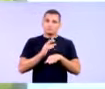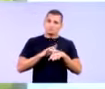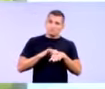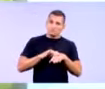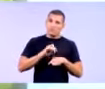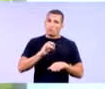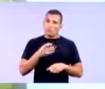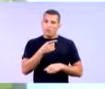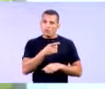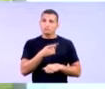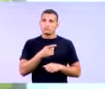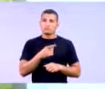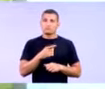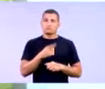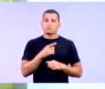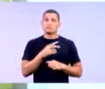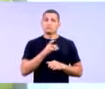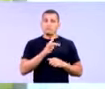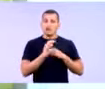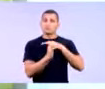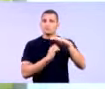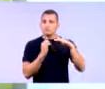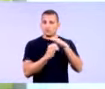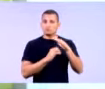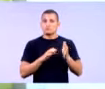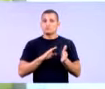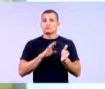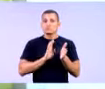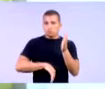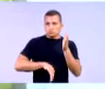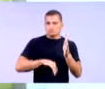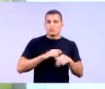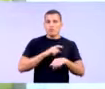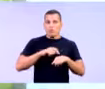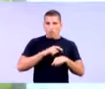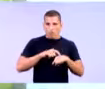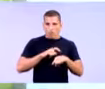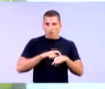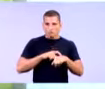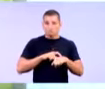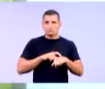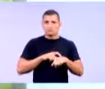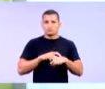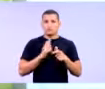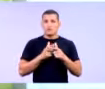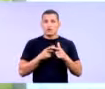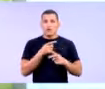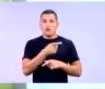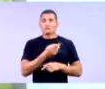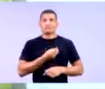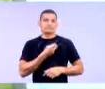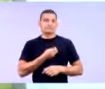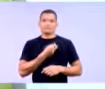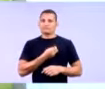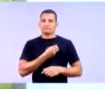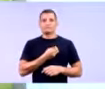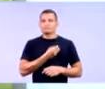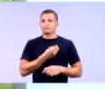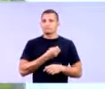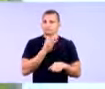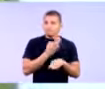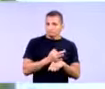vai ser, se a empresa quiser, descontar dele aquelas horas, porque ele não esteve presente. Então, a